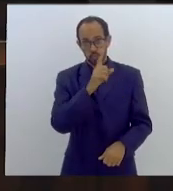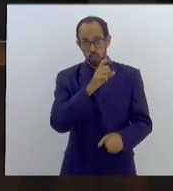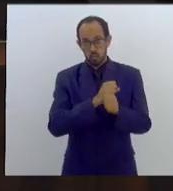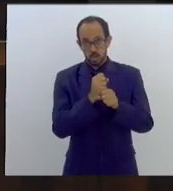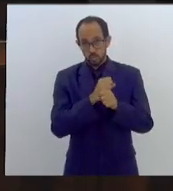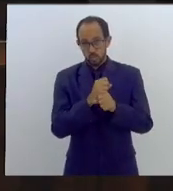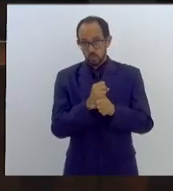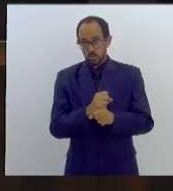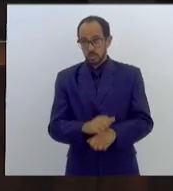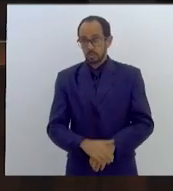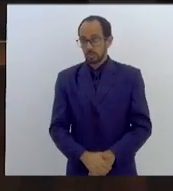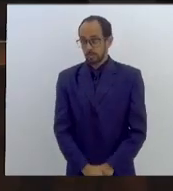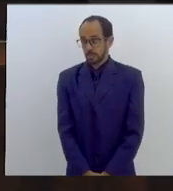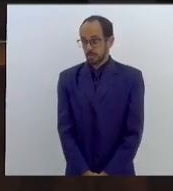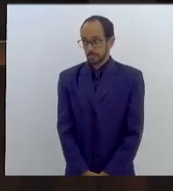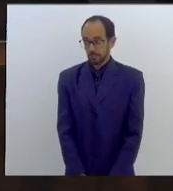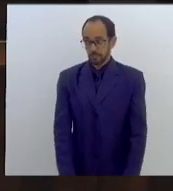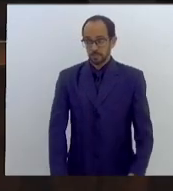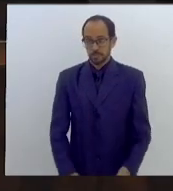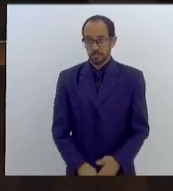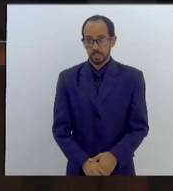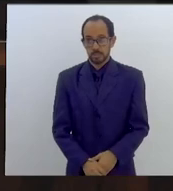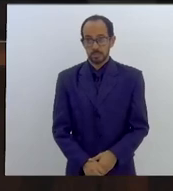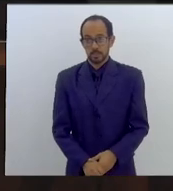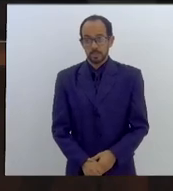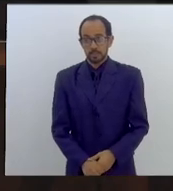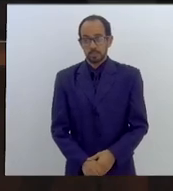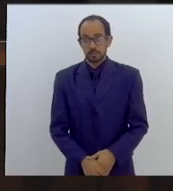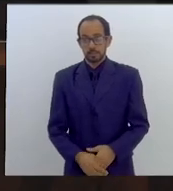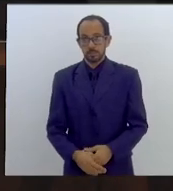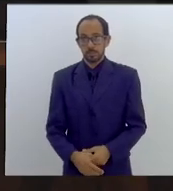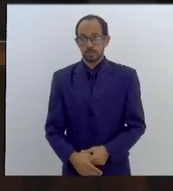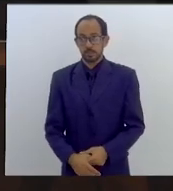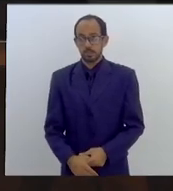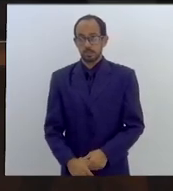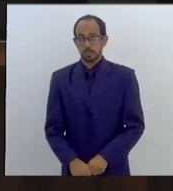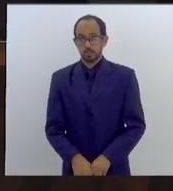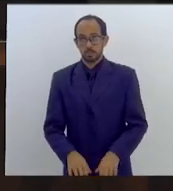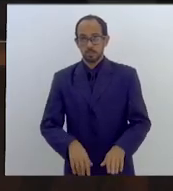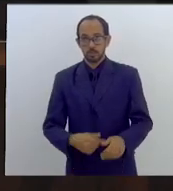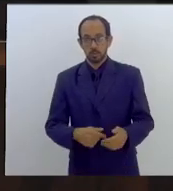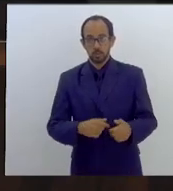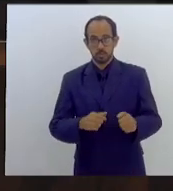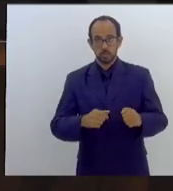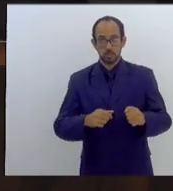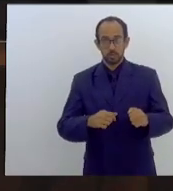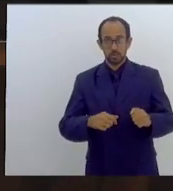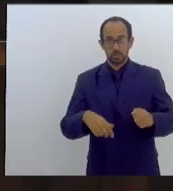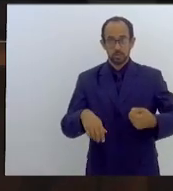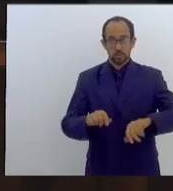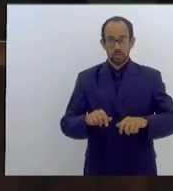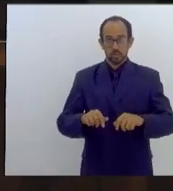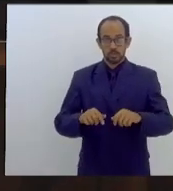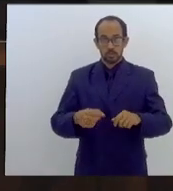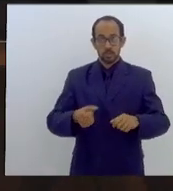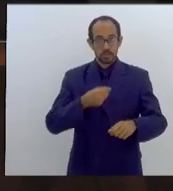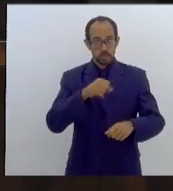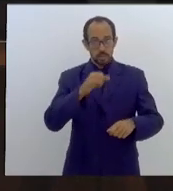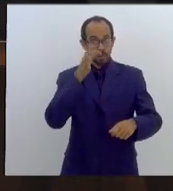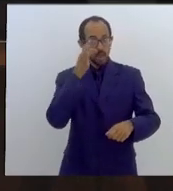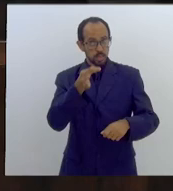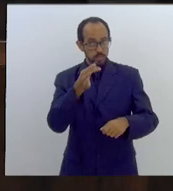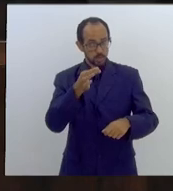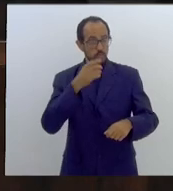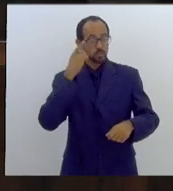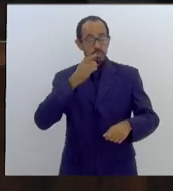ano. No ano. E se é para chamar a atenção dos deputados, é para chamar a atenção